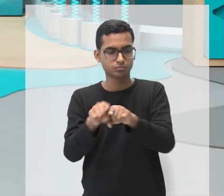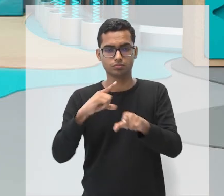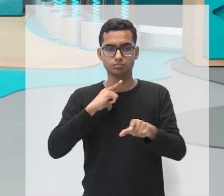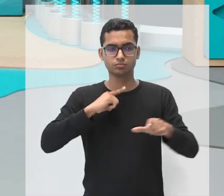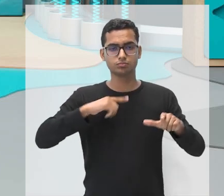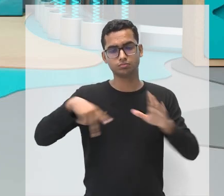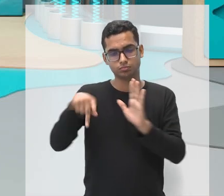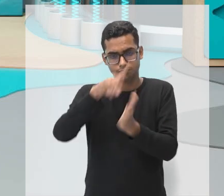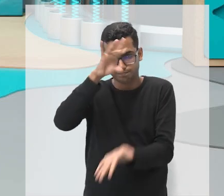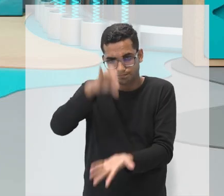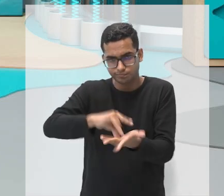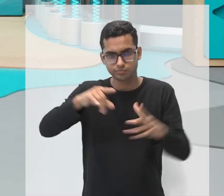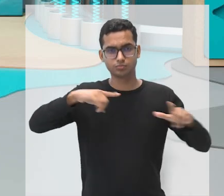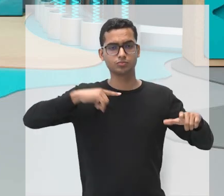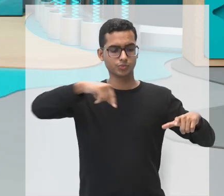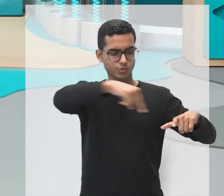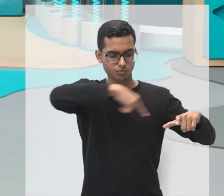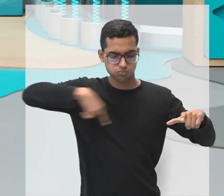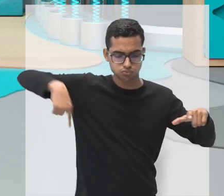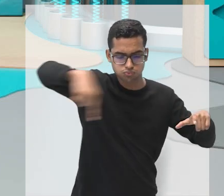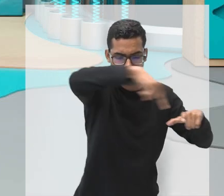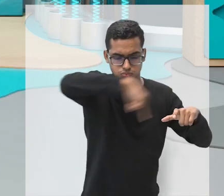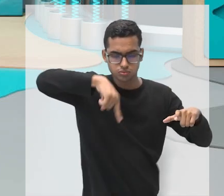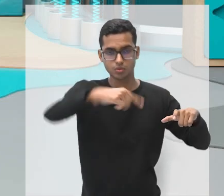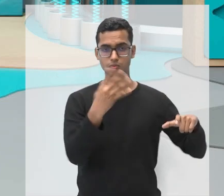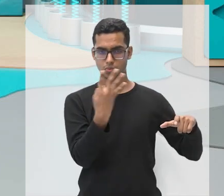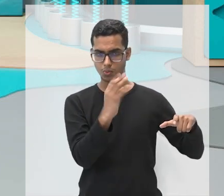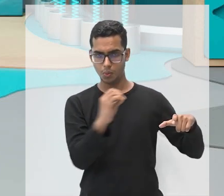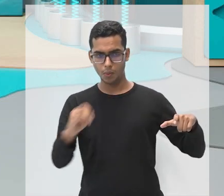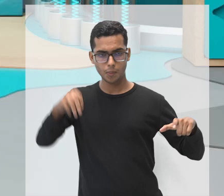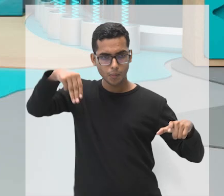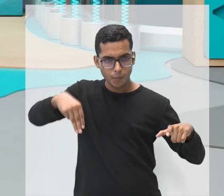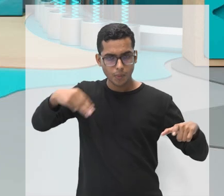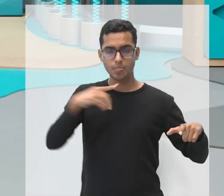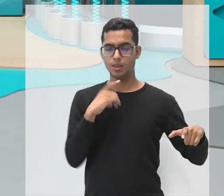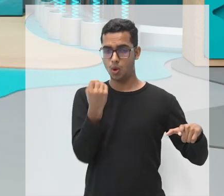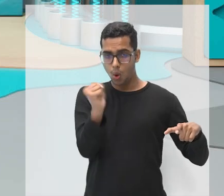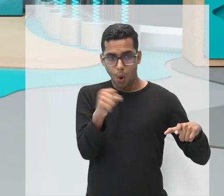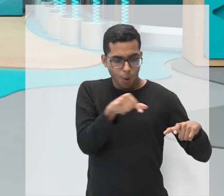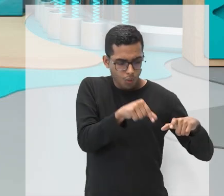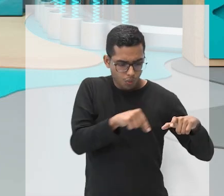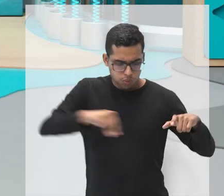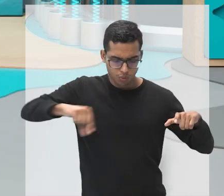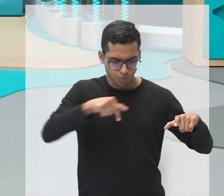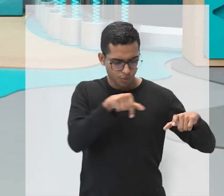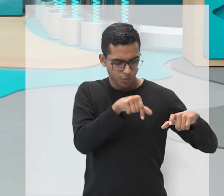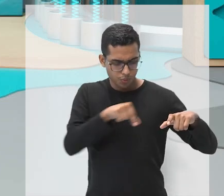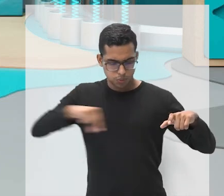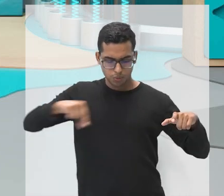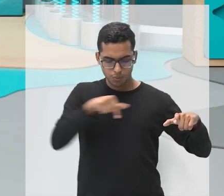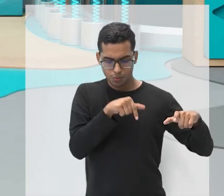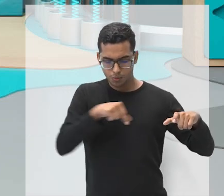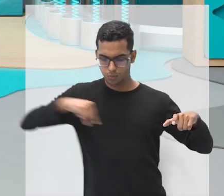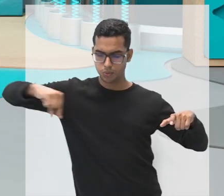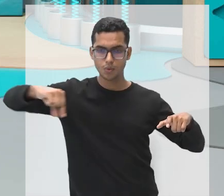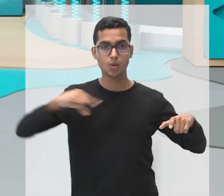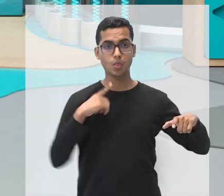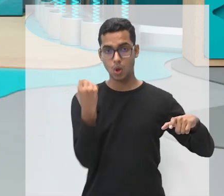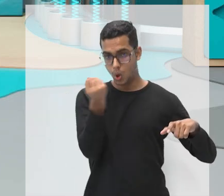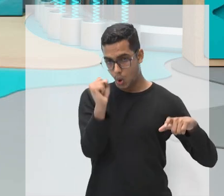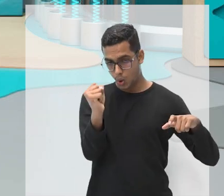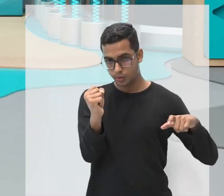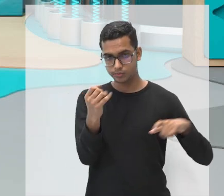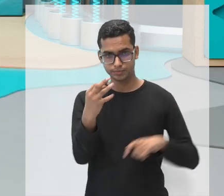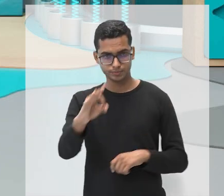oficial com 400 metros, ok? Com 8 pistas, que são as raias, e esse campo central onde acontecem essas